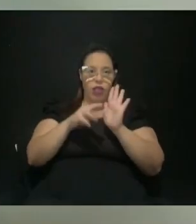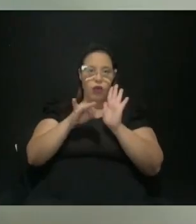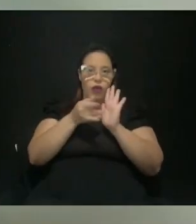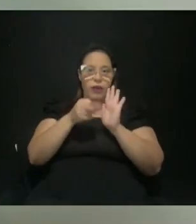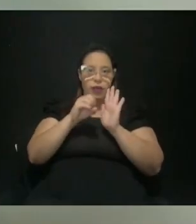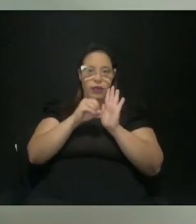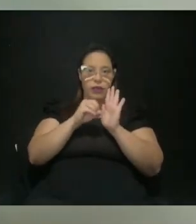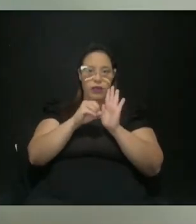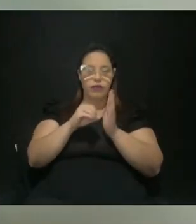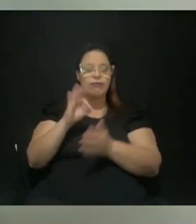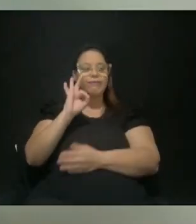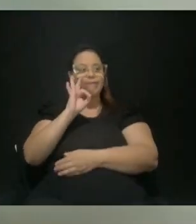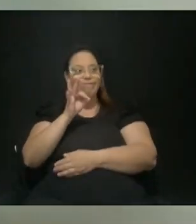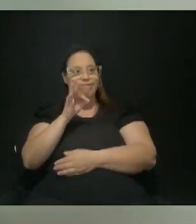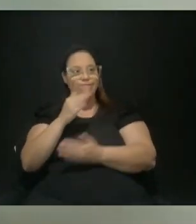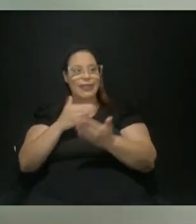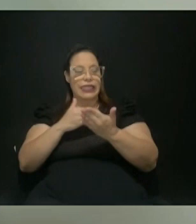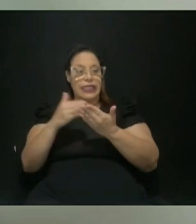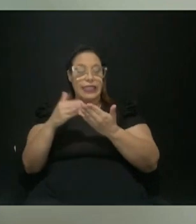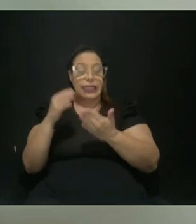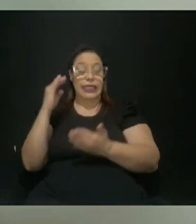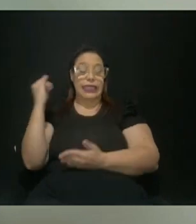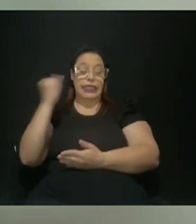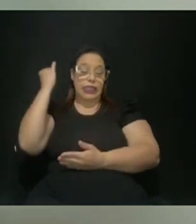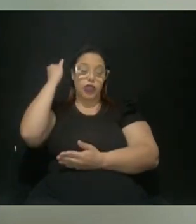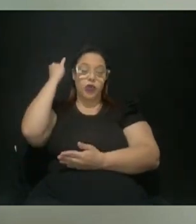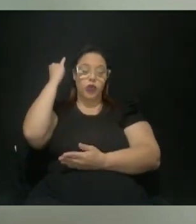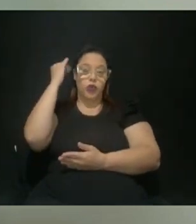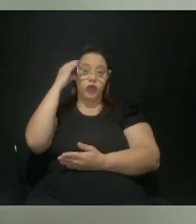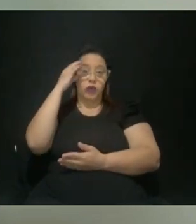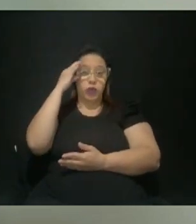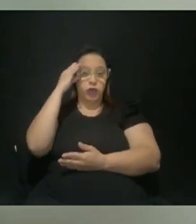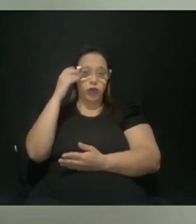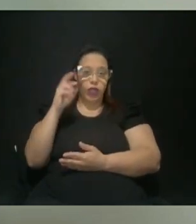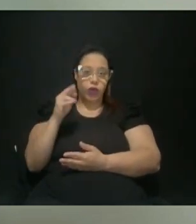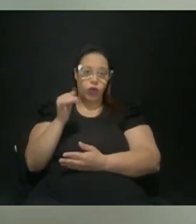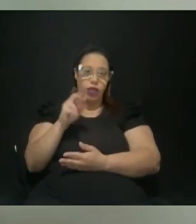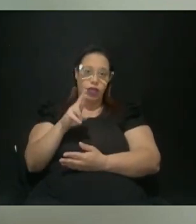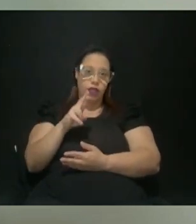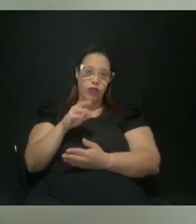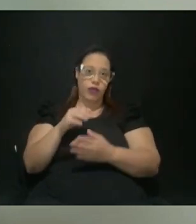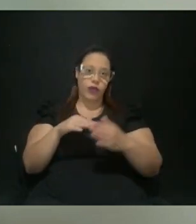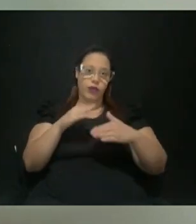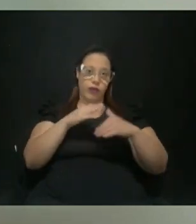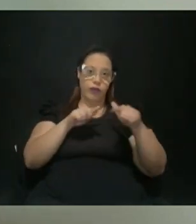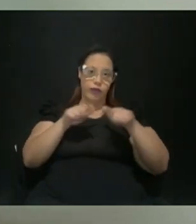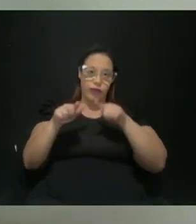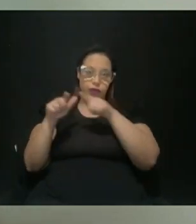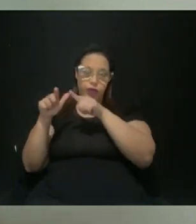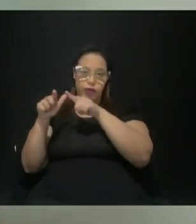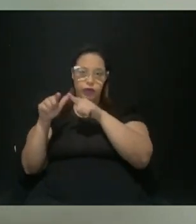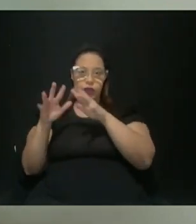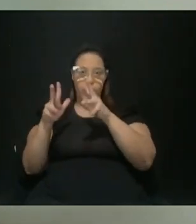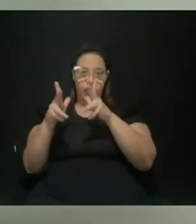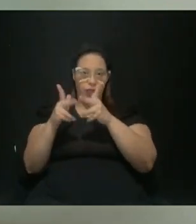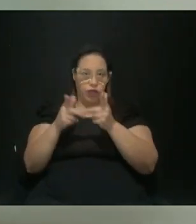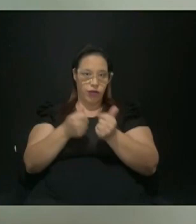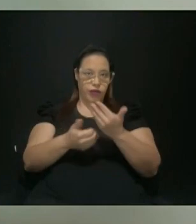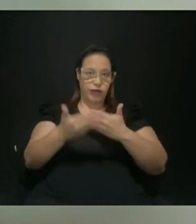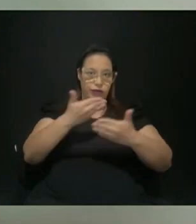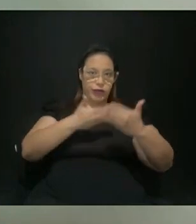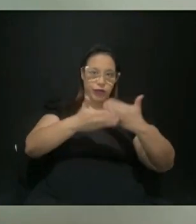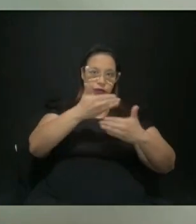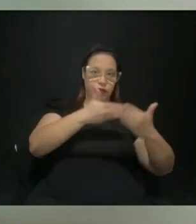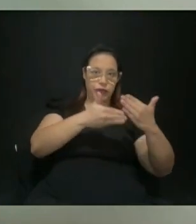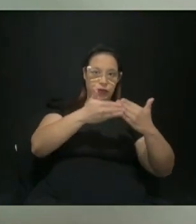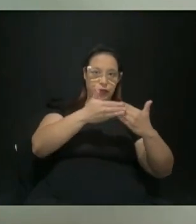Sim, é um passo extremamente importante. Regular o mercado traz todo esse processo de